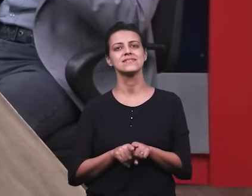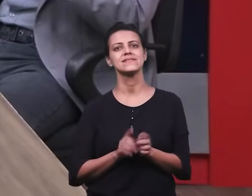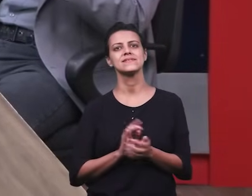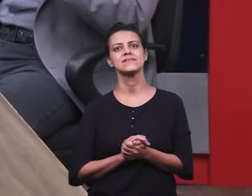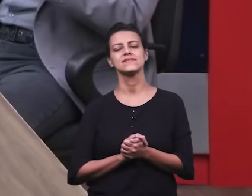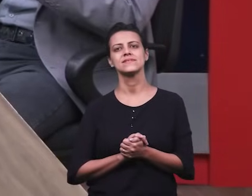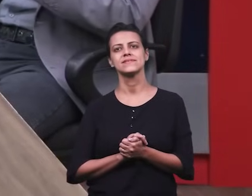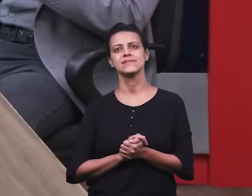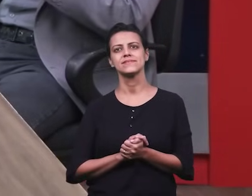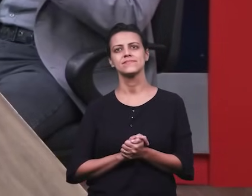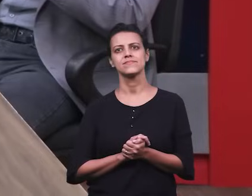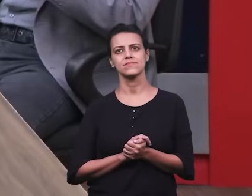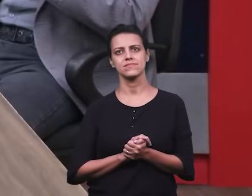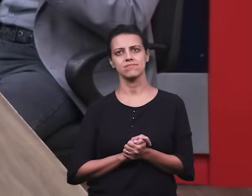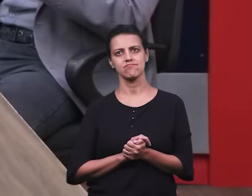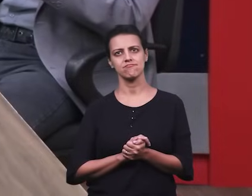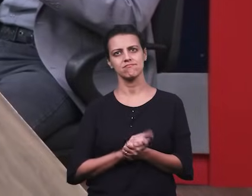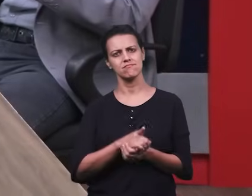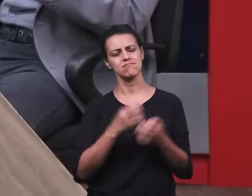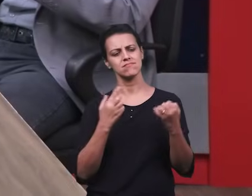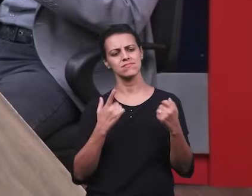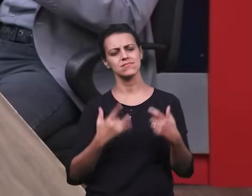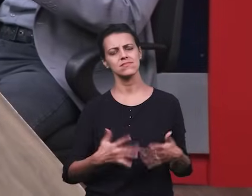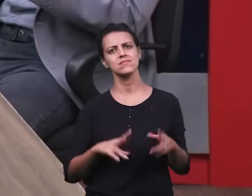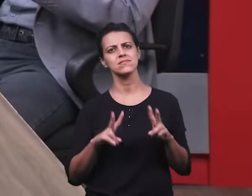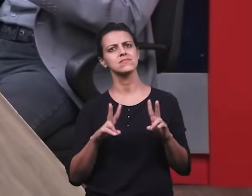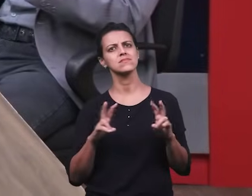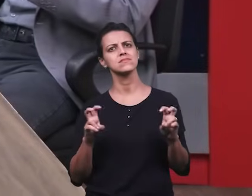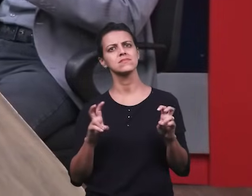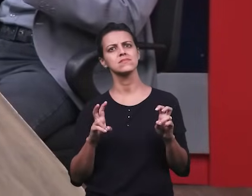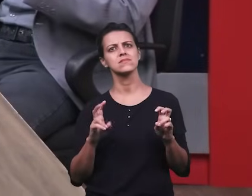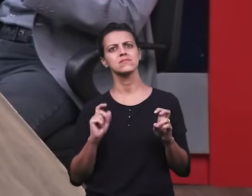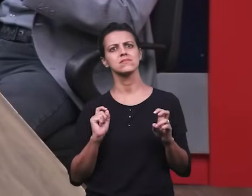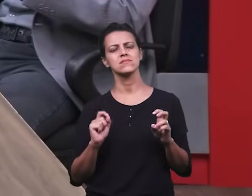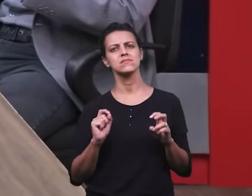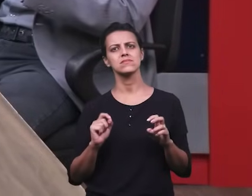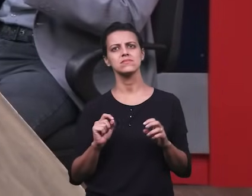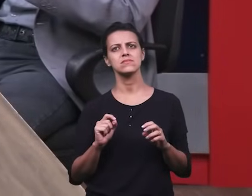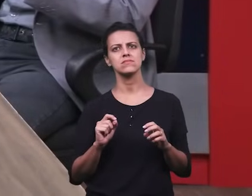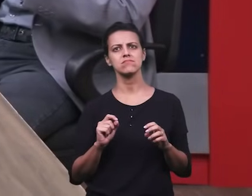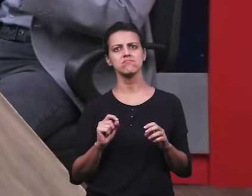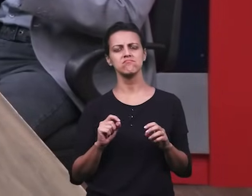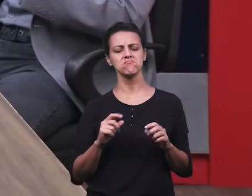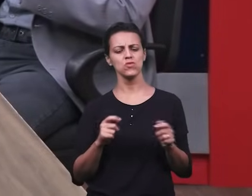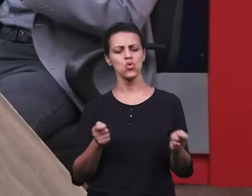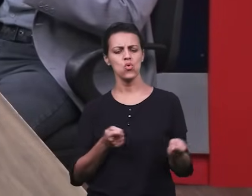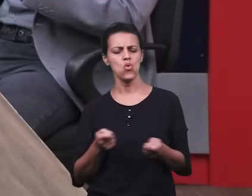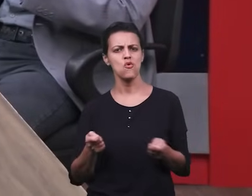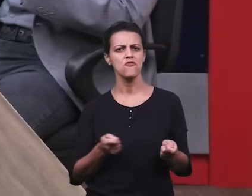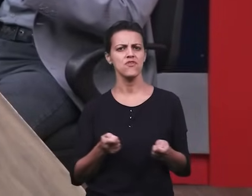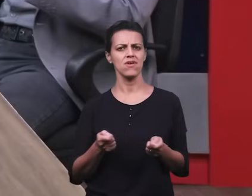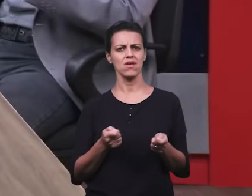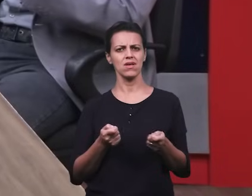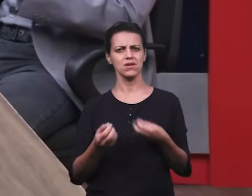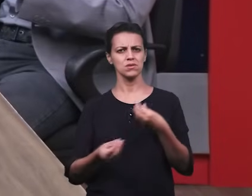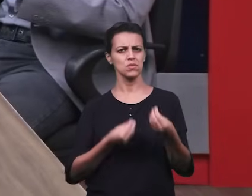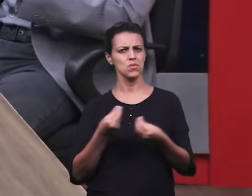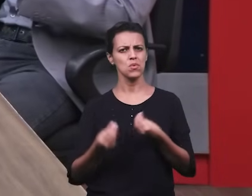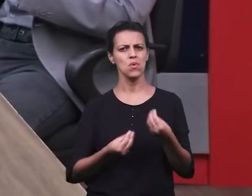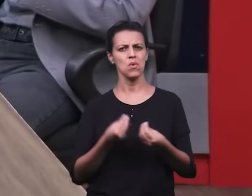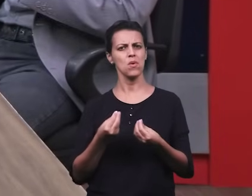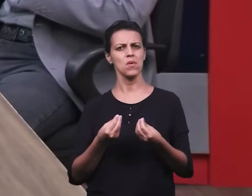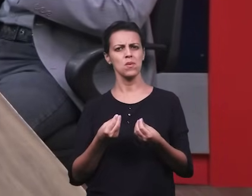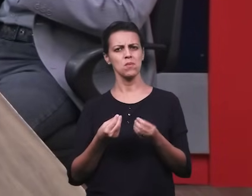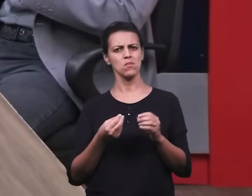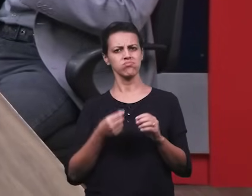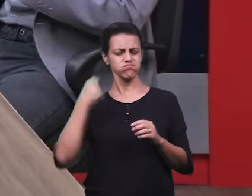pergunta. O senhor está falando muito a respeito dessa questão, enfatizando muito, né, o do governo, o sistema nervoso, que